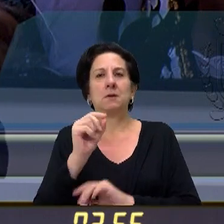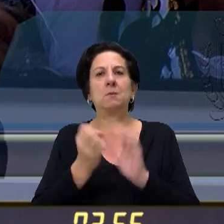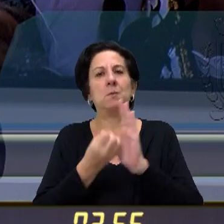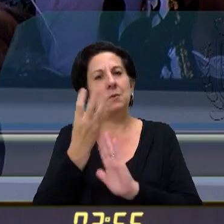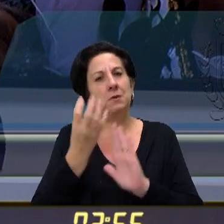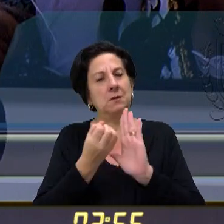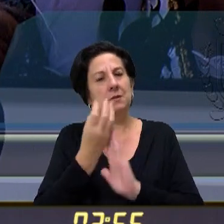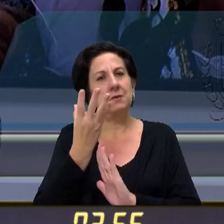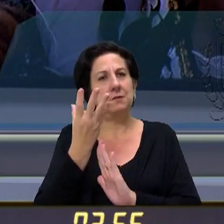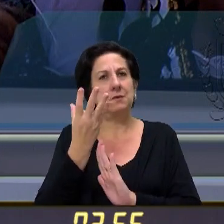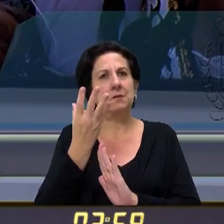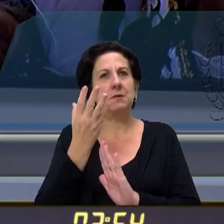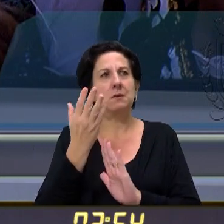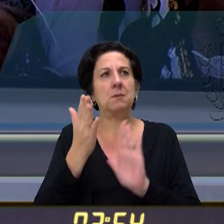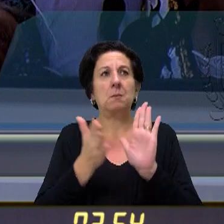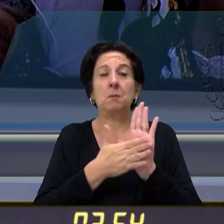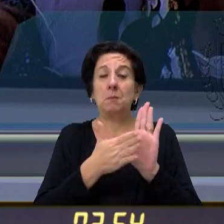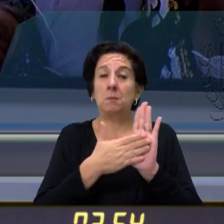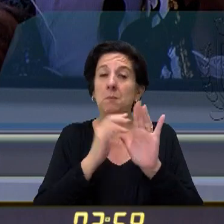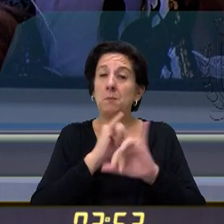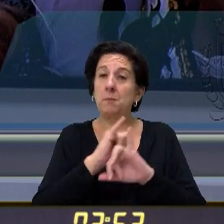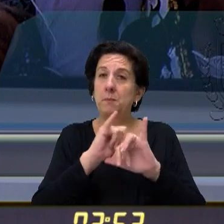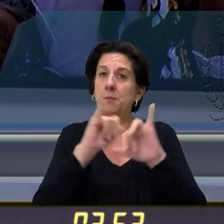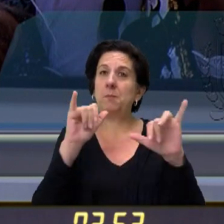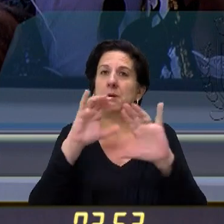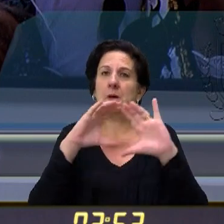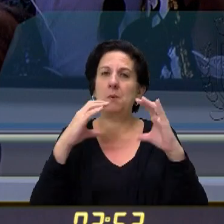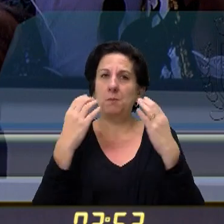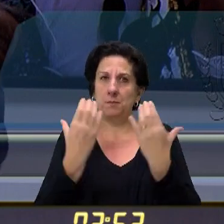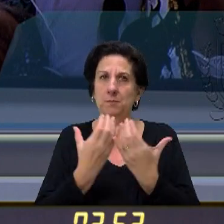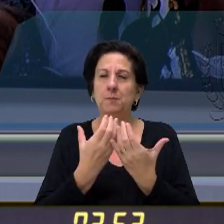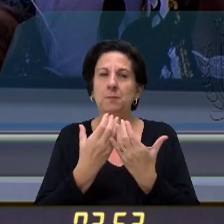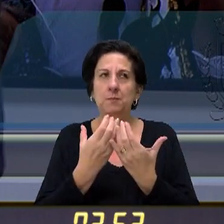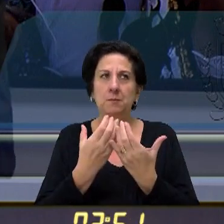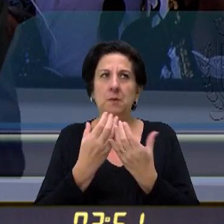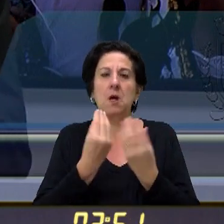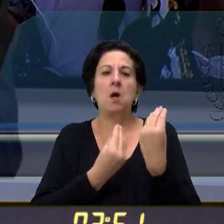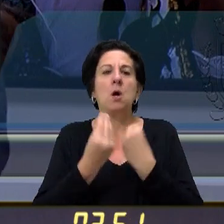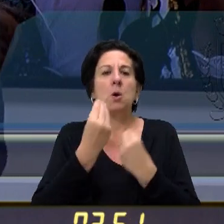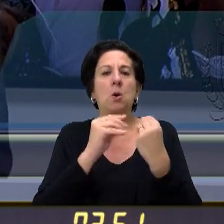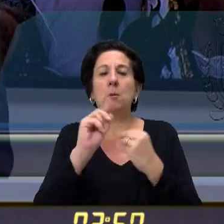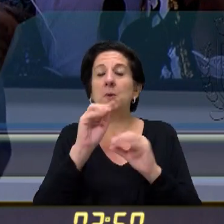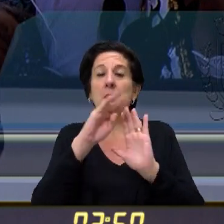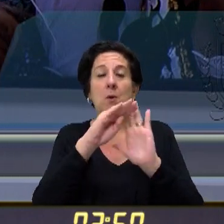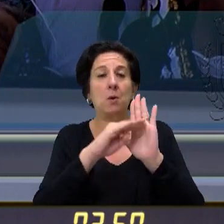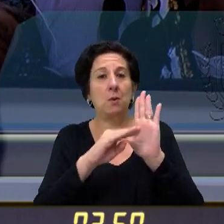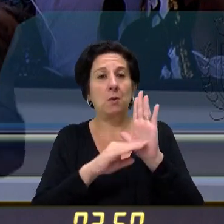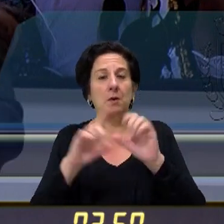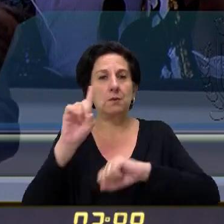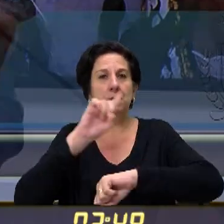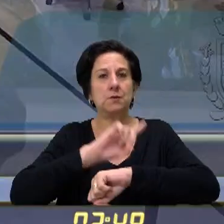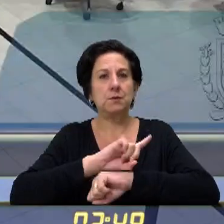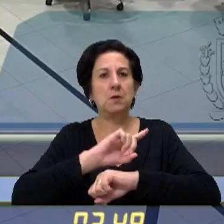muitas vezes se propaga nos meios de comunicação. Mas como isso não está na ordem do dia de